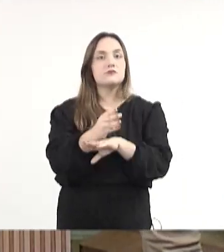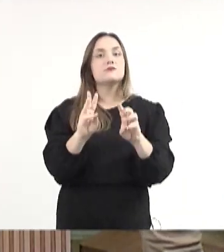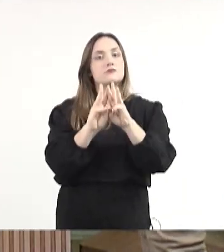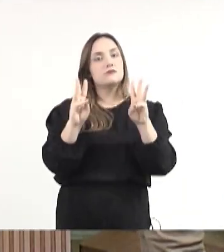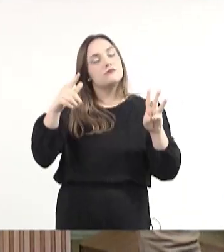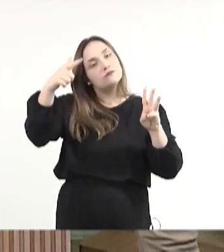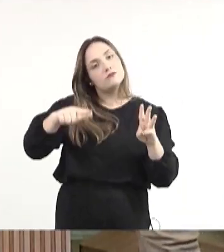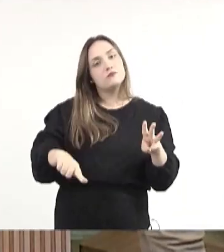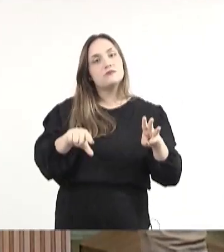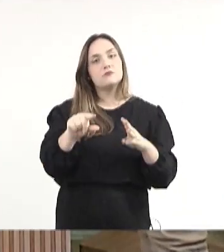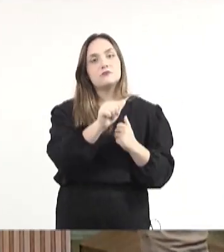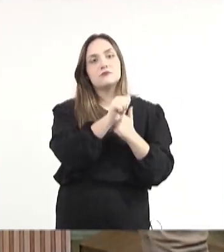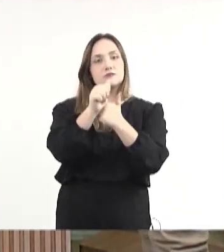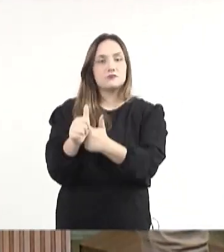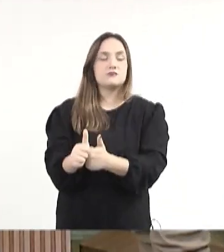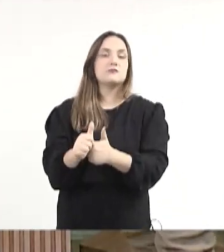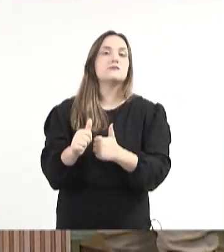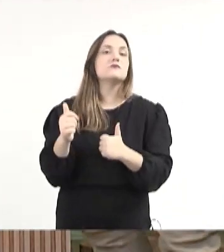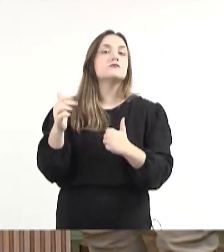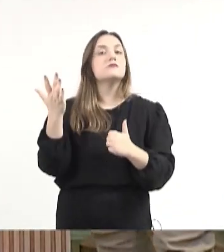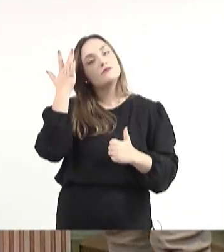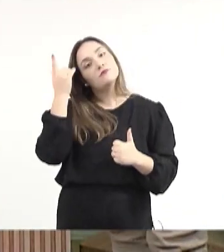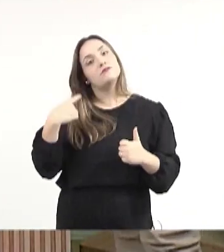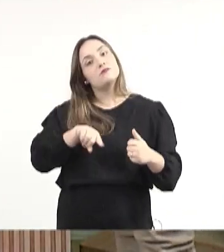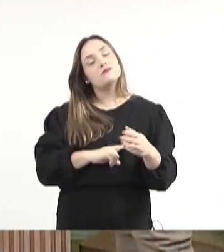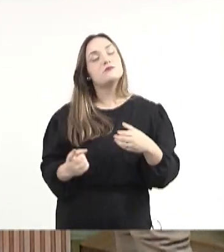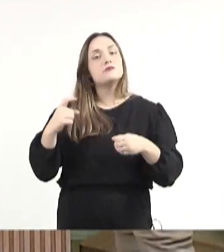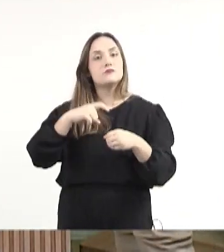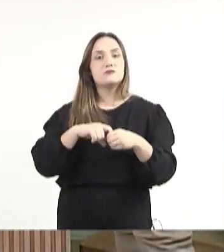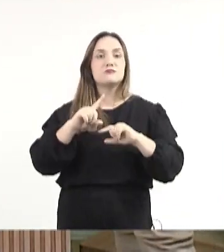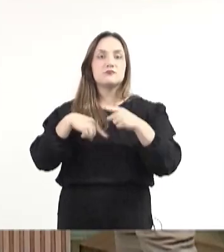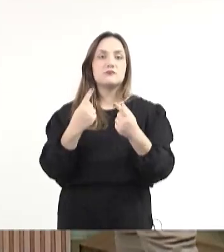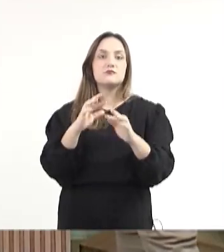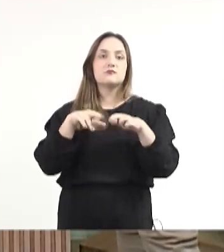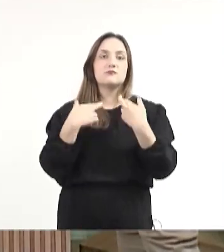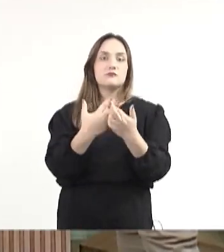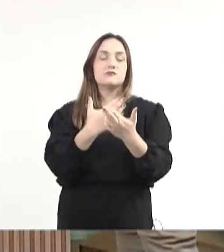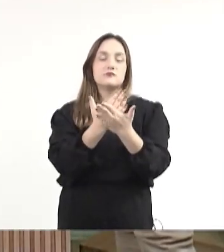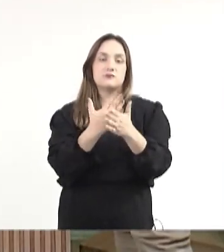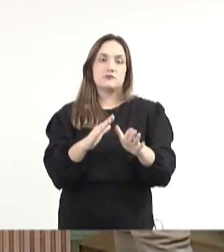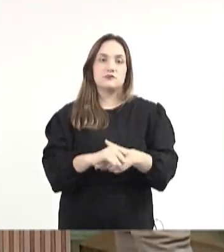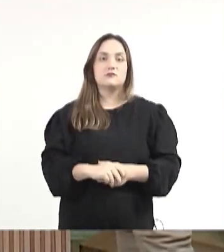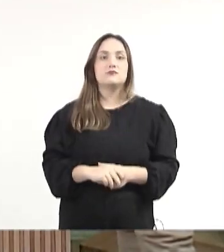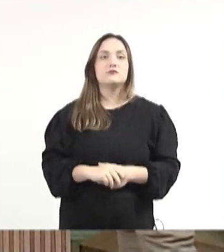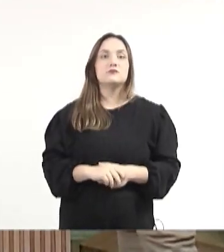Mais uma vez, muito obrigado pela sua audiência. A Redação Final volta amanhã, logo após a sessão plenária. Tchau.